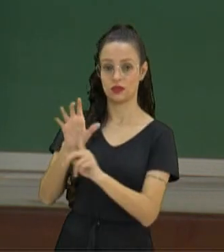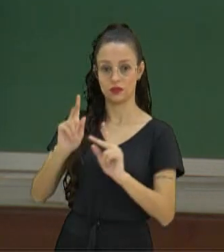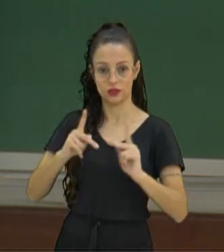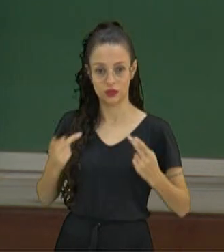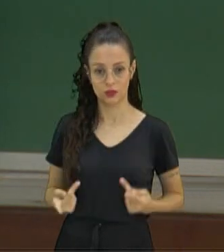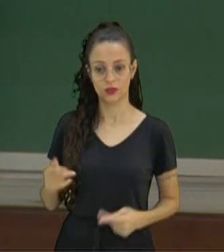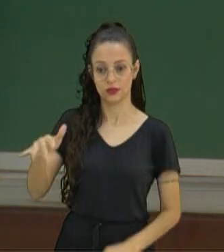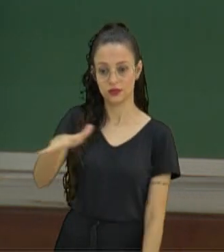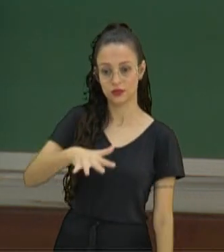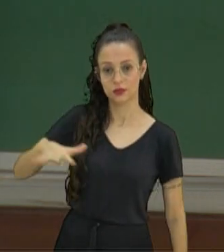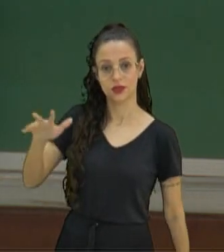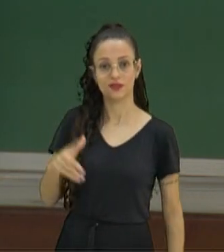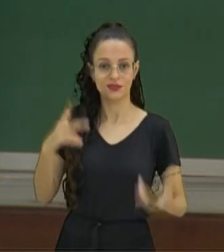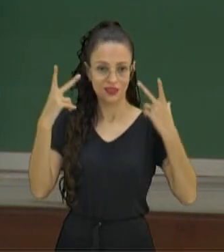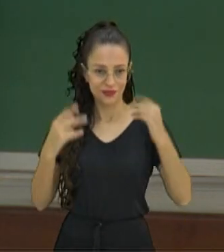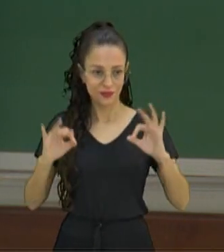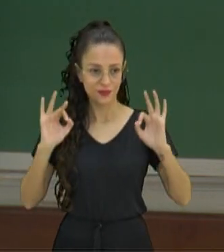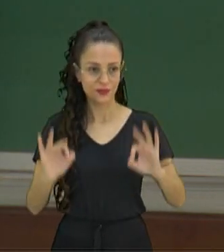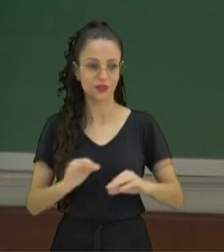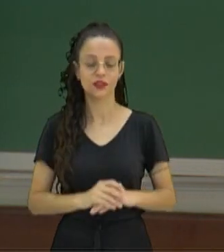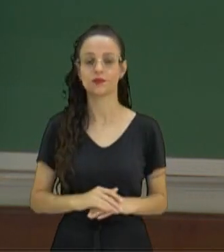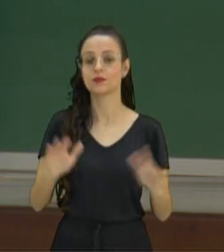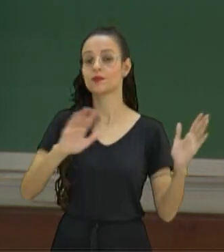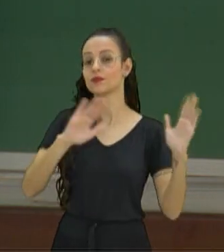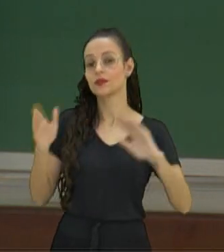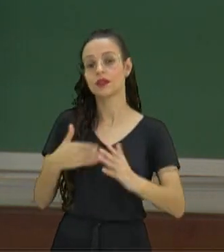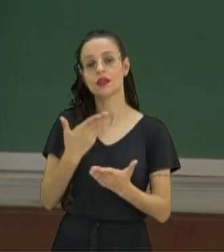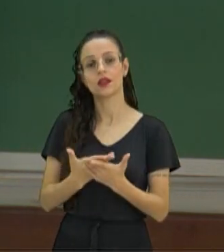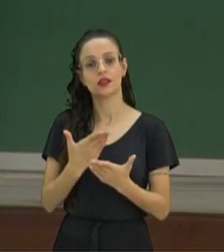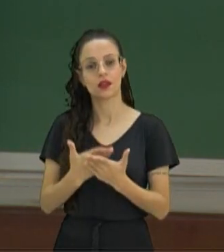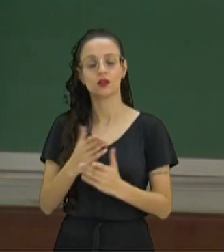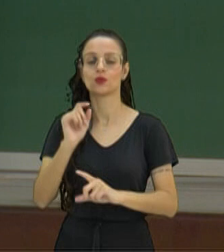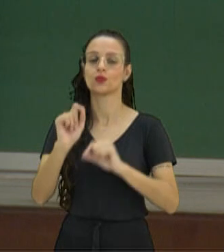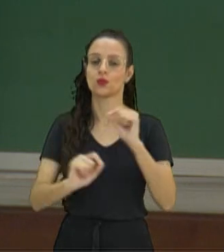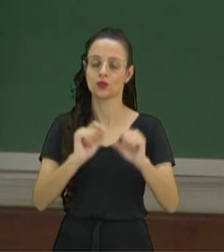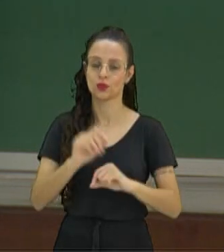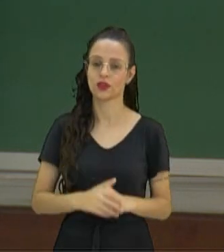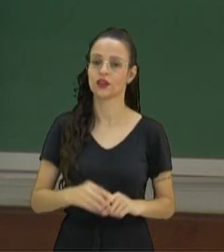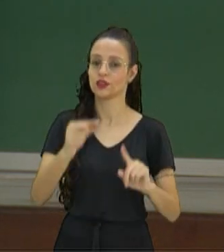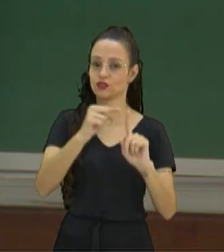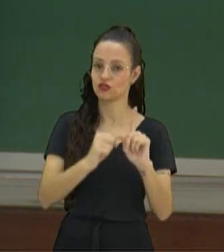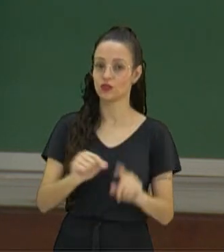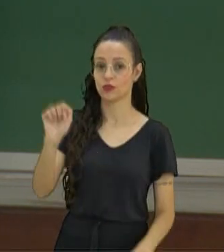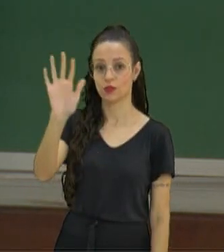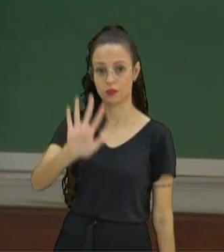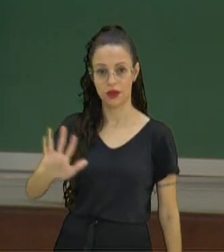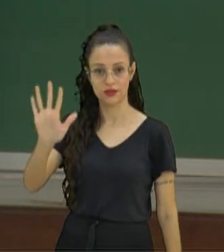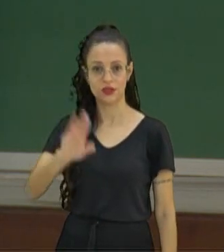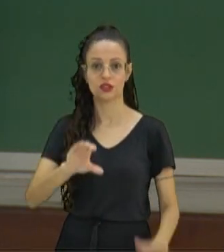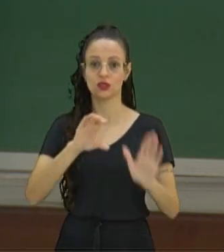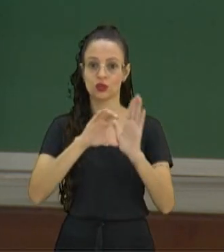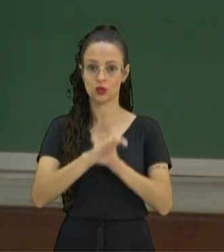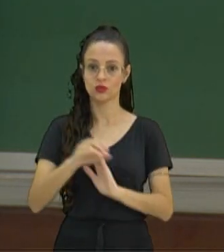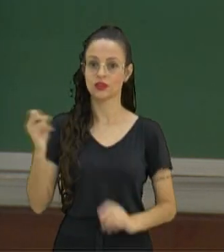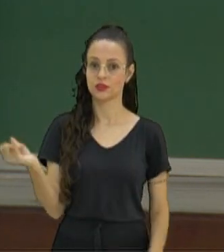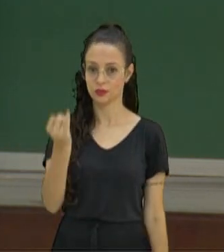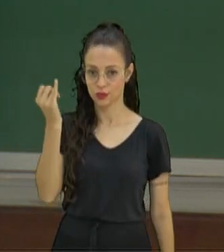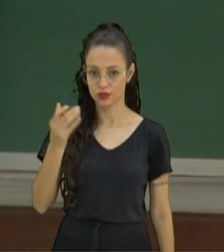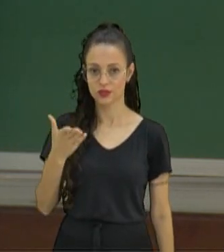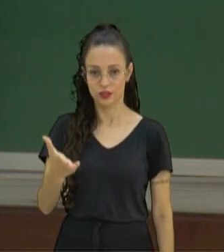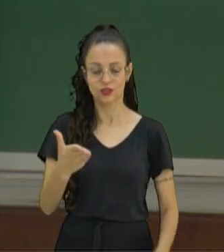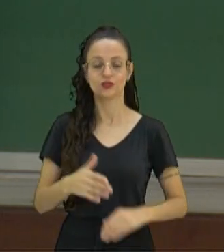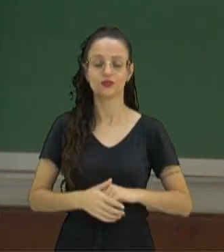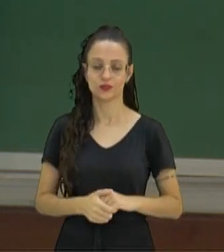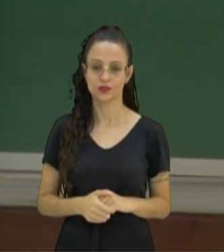no meio natural, certo? Então, o que vimos hoje ali, recapitulando? Tipos de paisagens, conceitos importantes em relação a